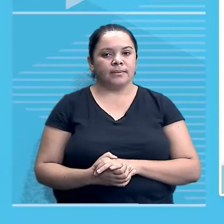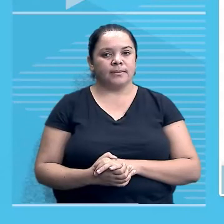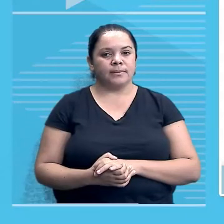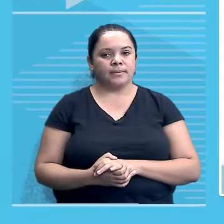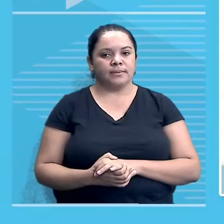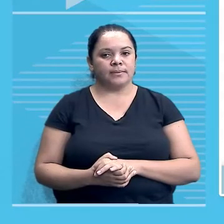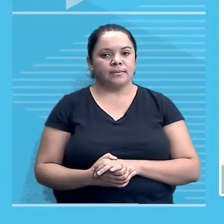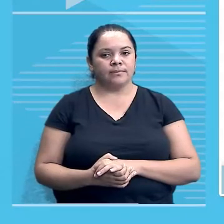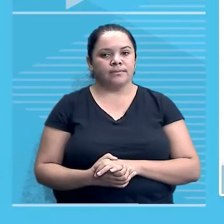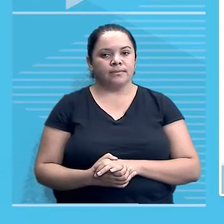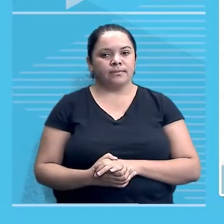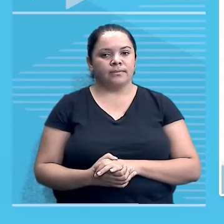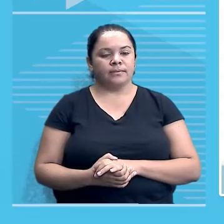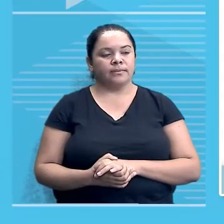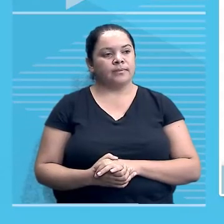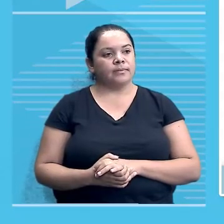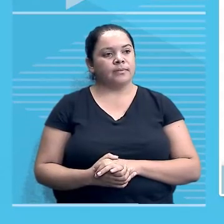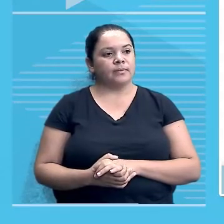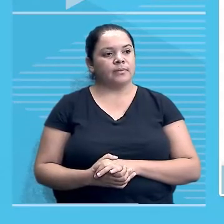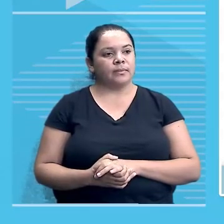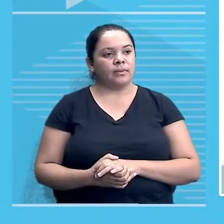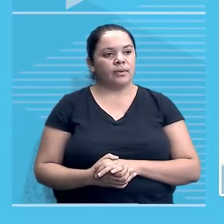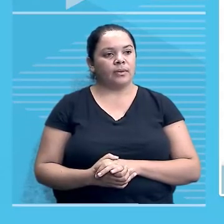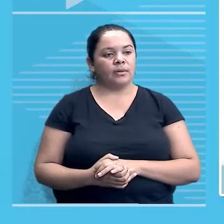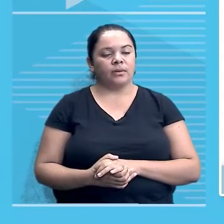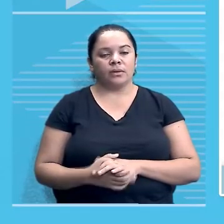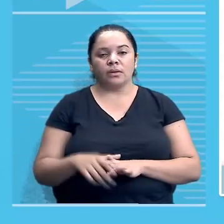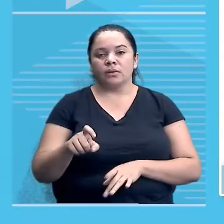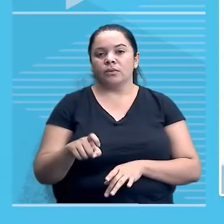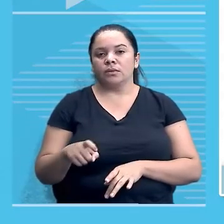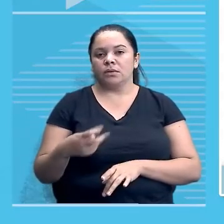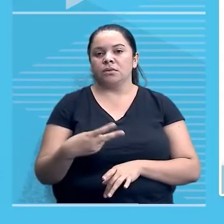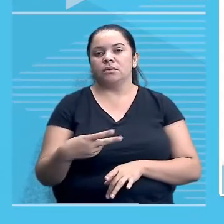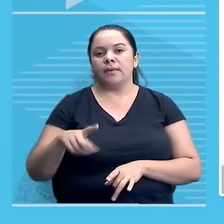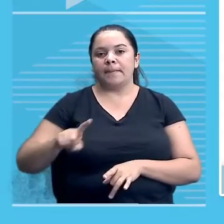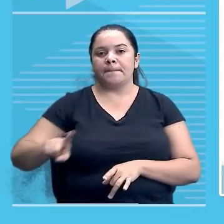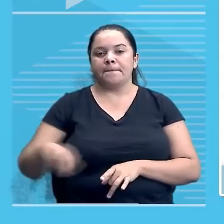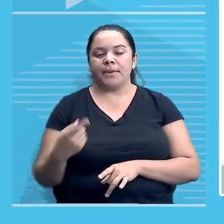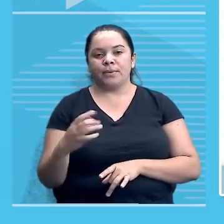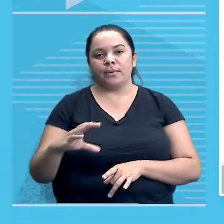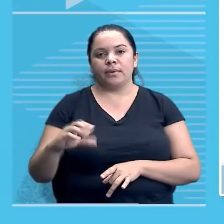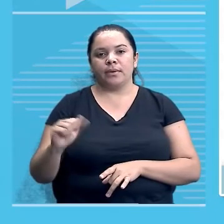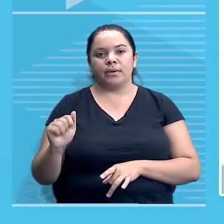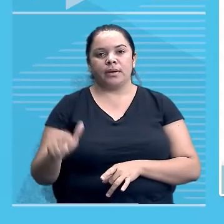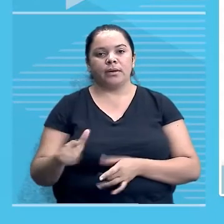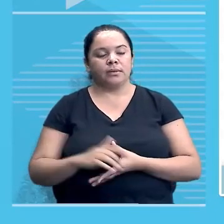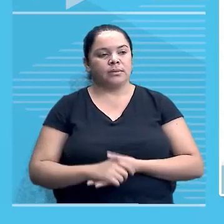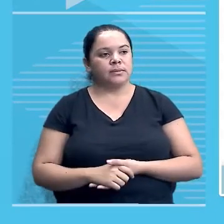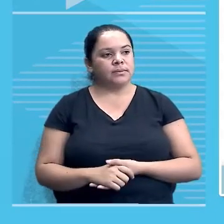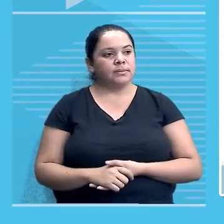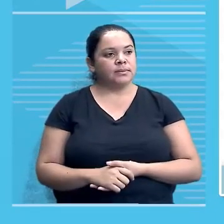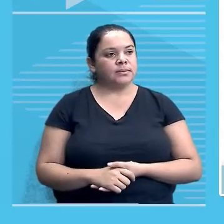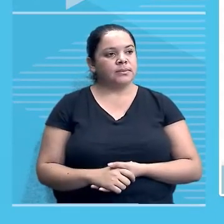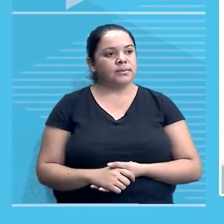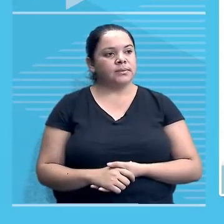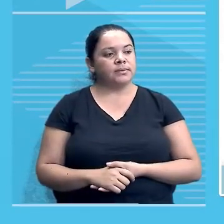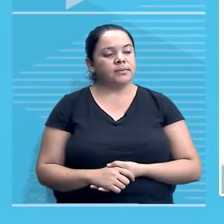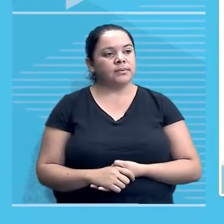Eu achei o X valendo 1.000 calorias. Certo? Então fica